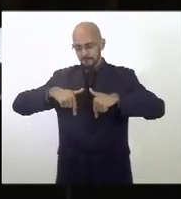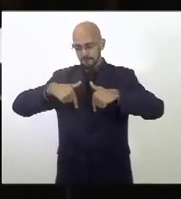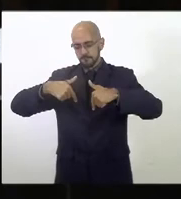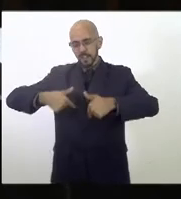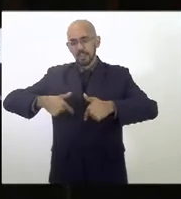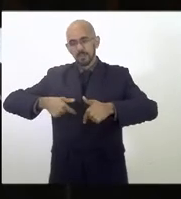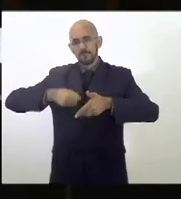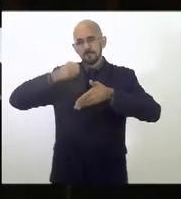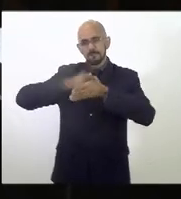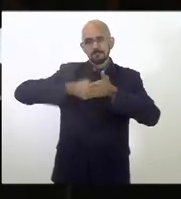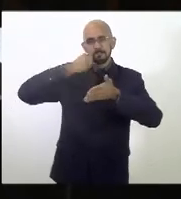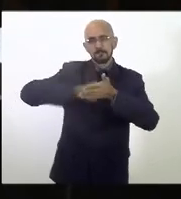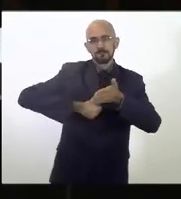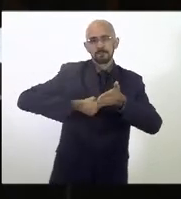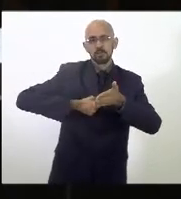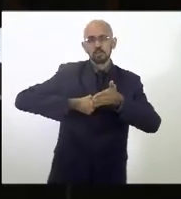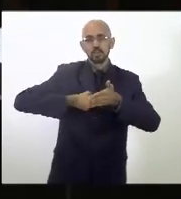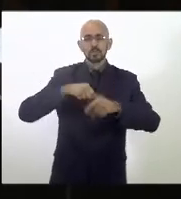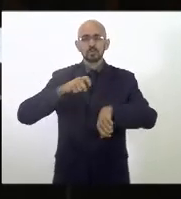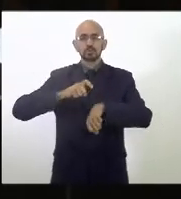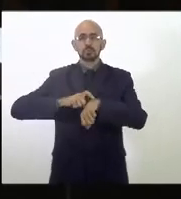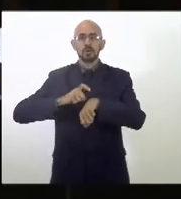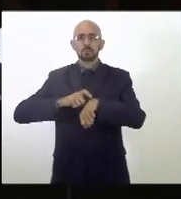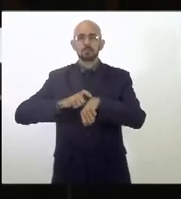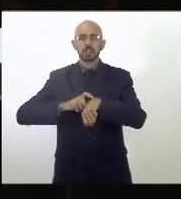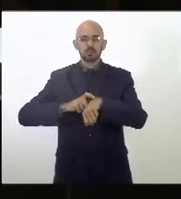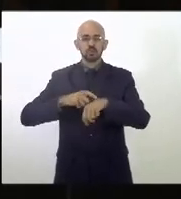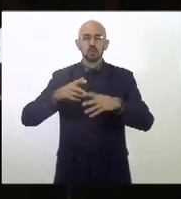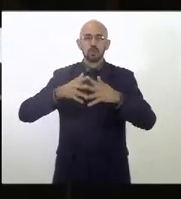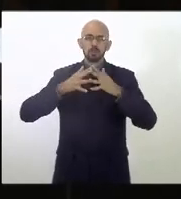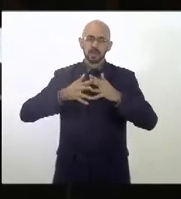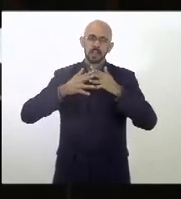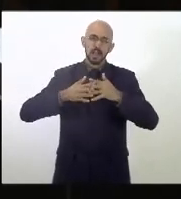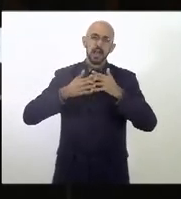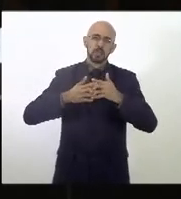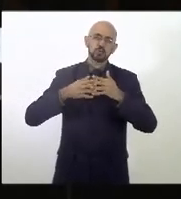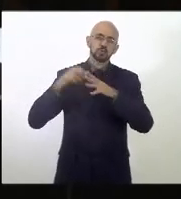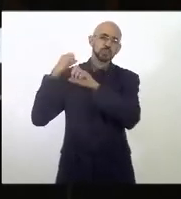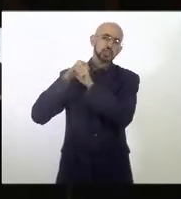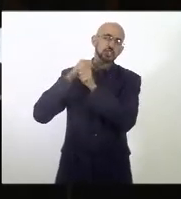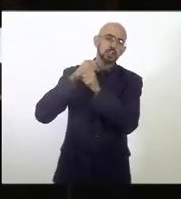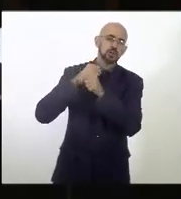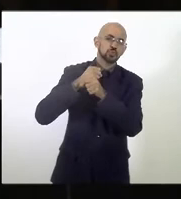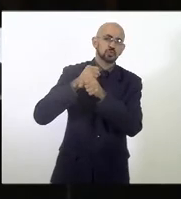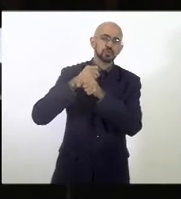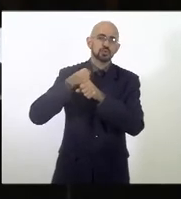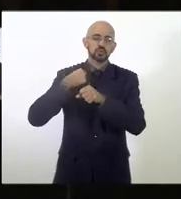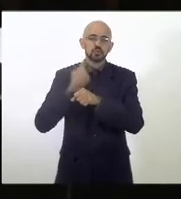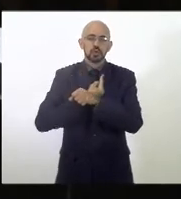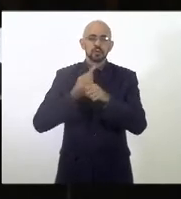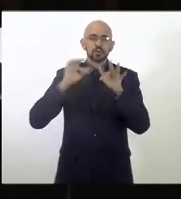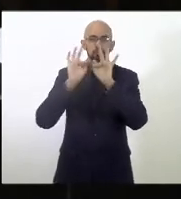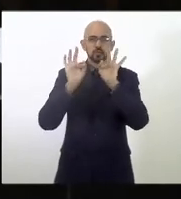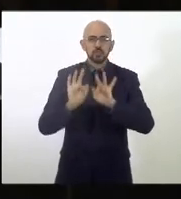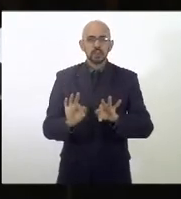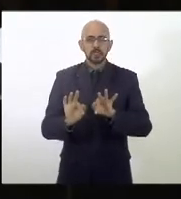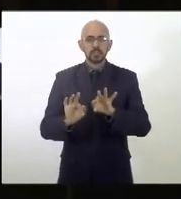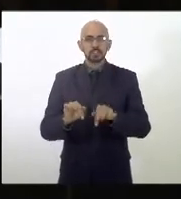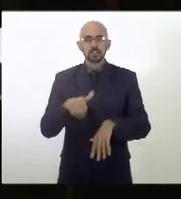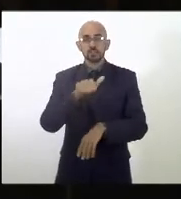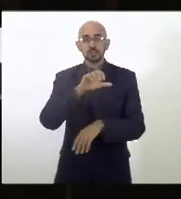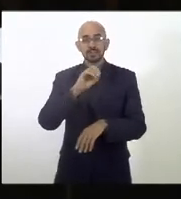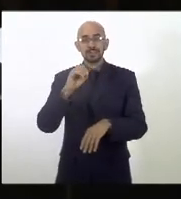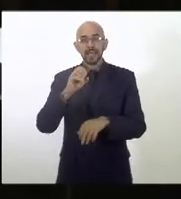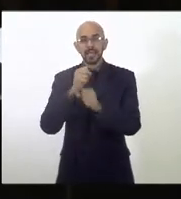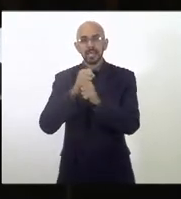movimentos mais sensíveis pelos quais passamos nos últimos anos. Estamos felizes em saber que o centenário do Palácio